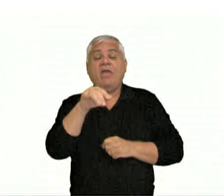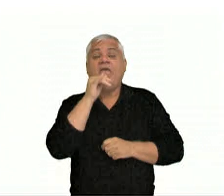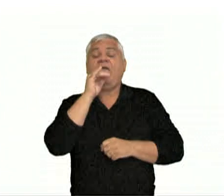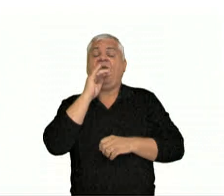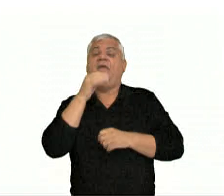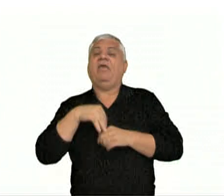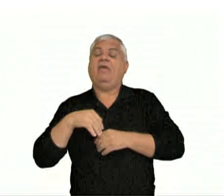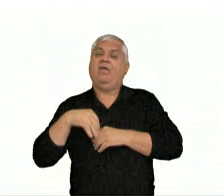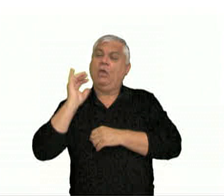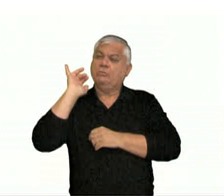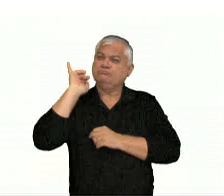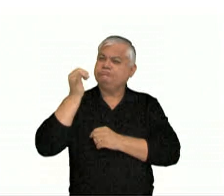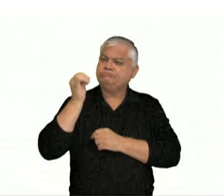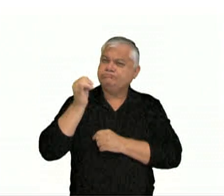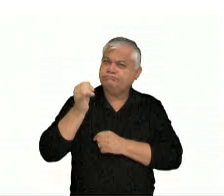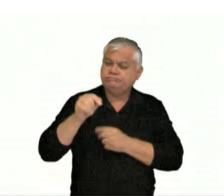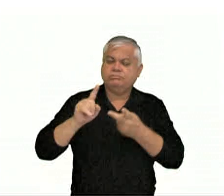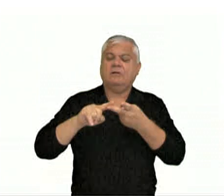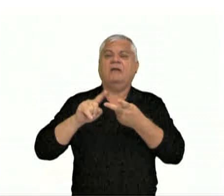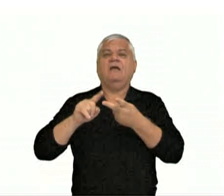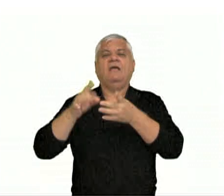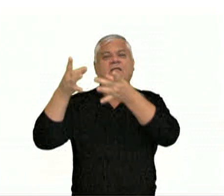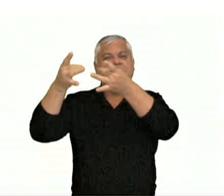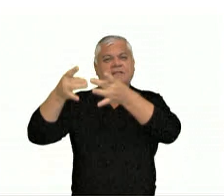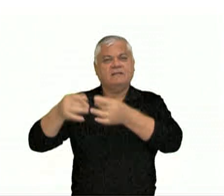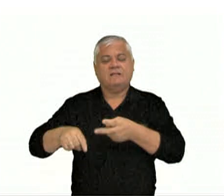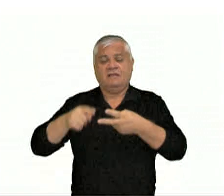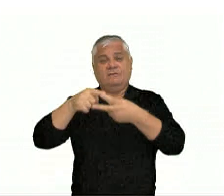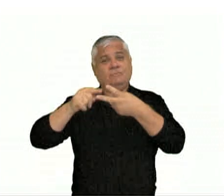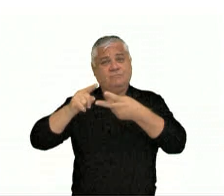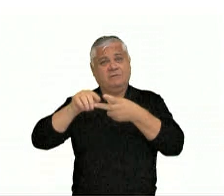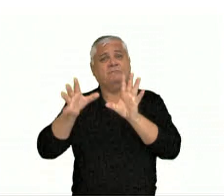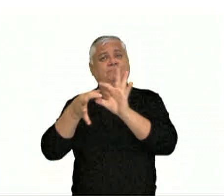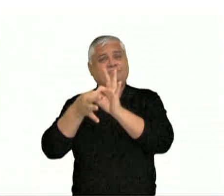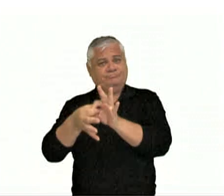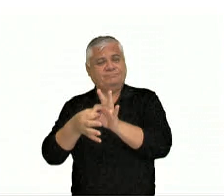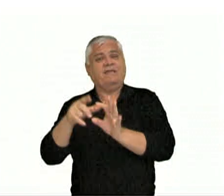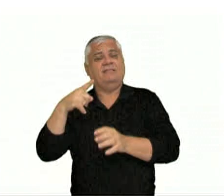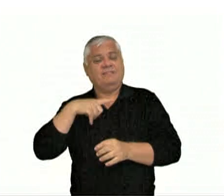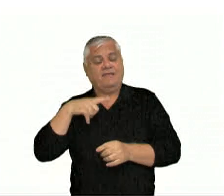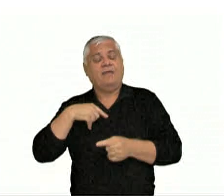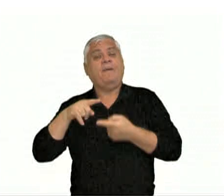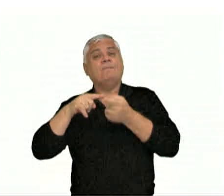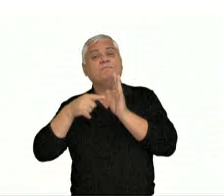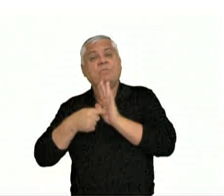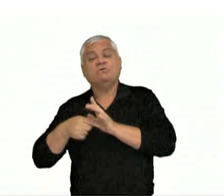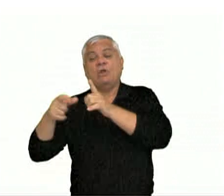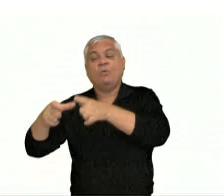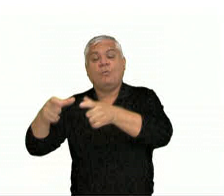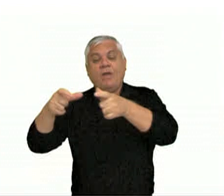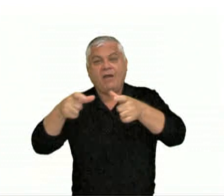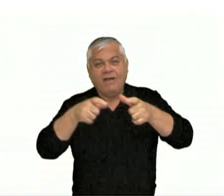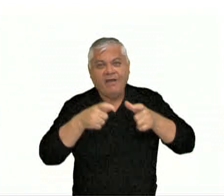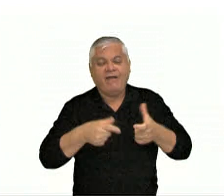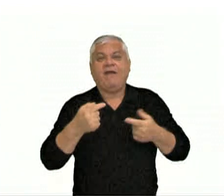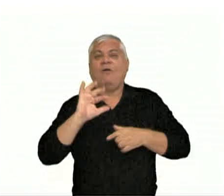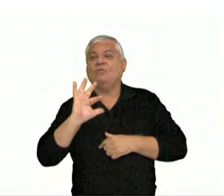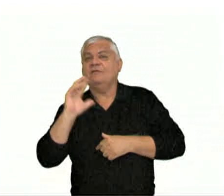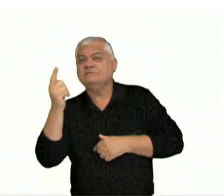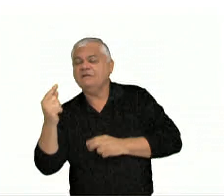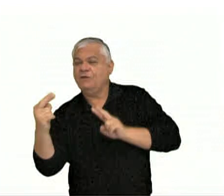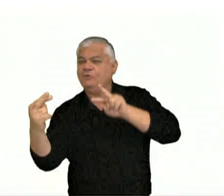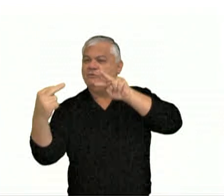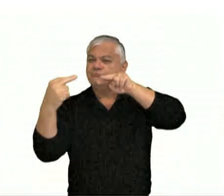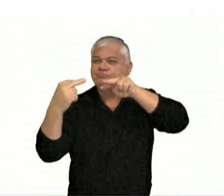Narrativo descritivo. Apresenta, então, passagens descritivas, estáticas, feitas pelo narrador, com